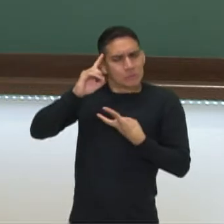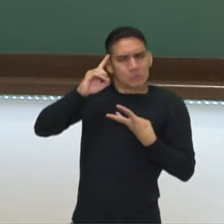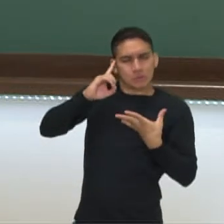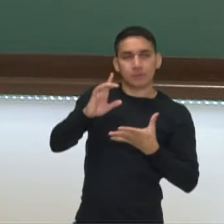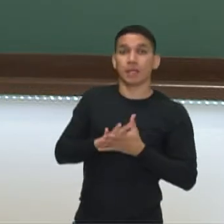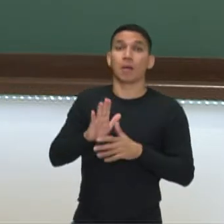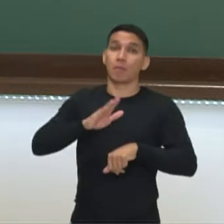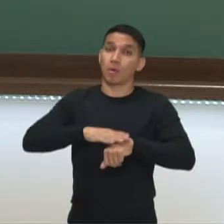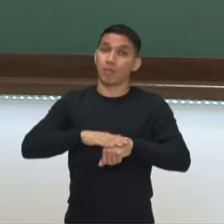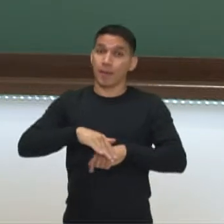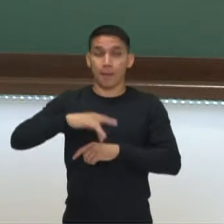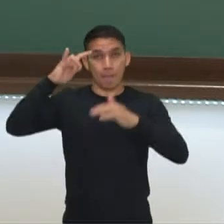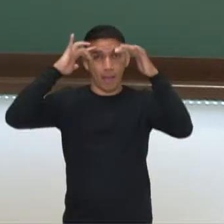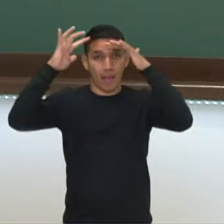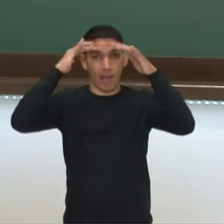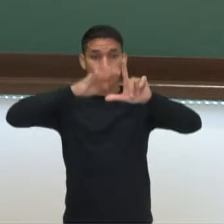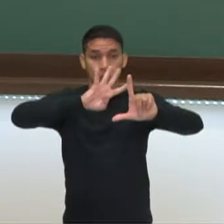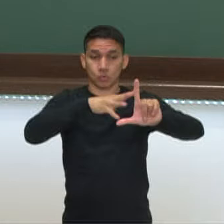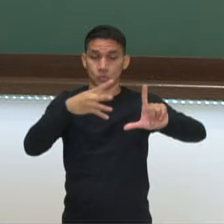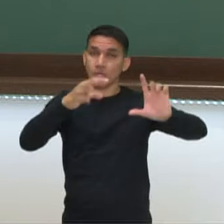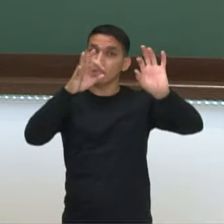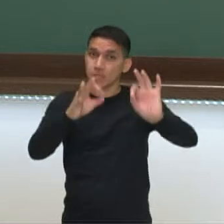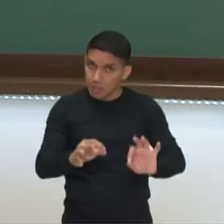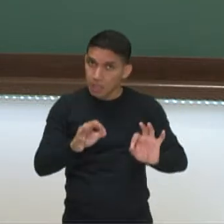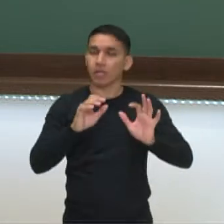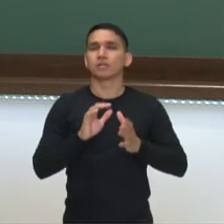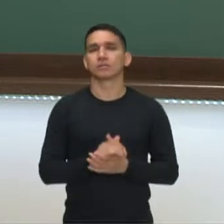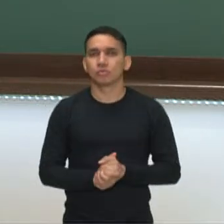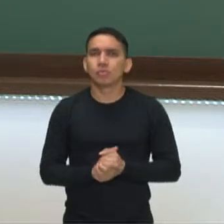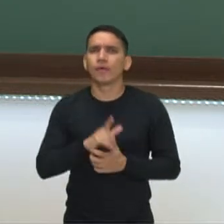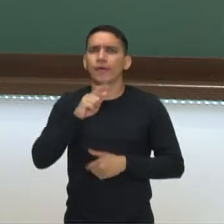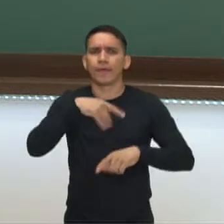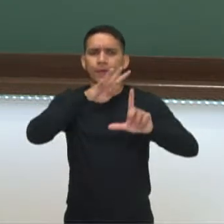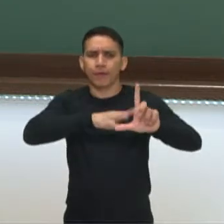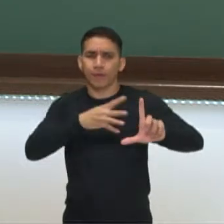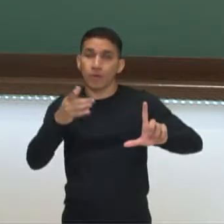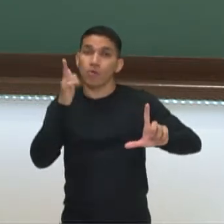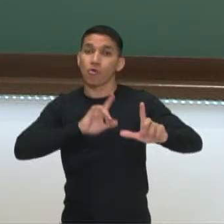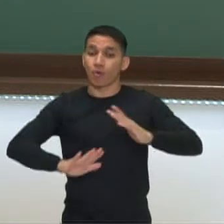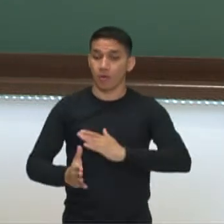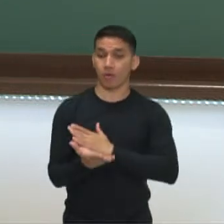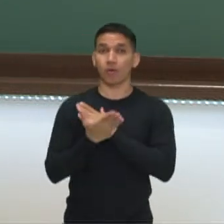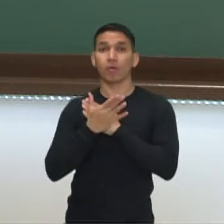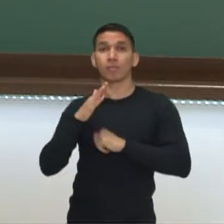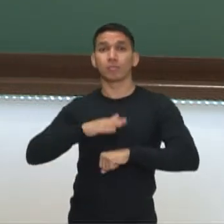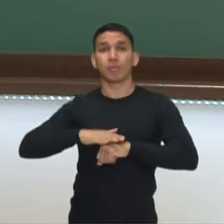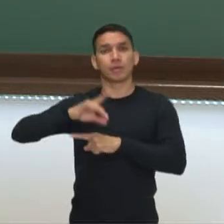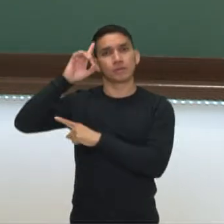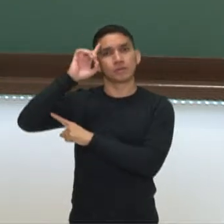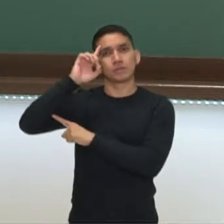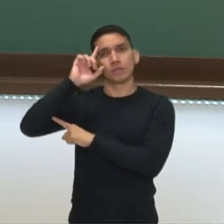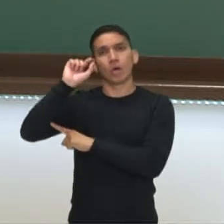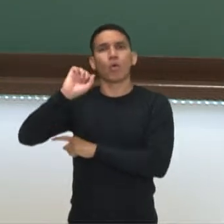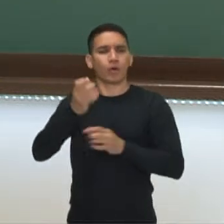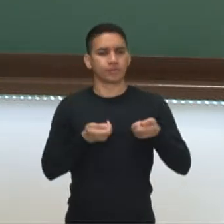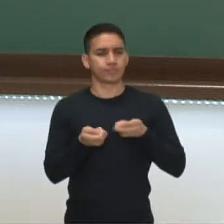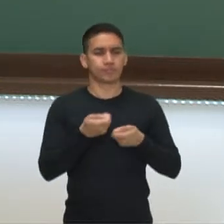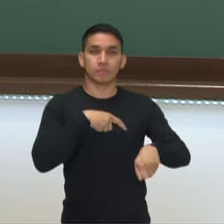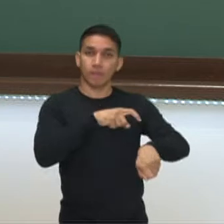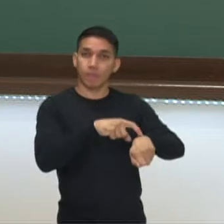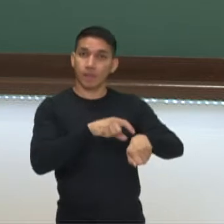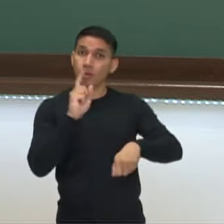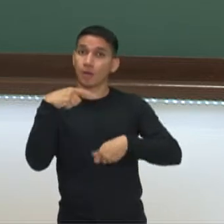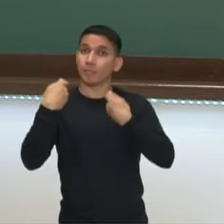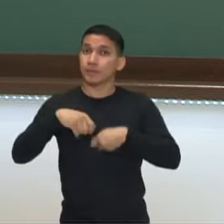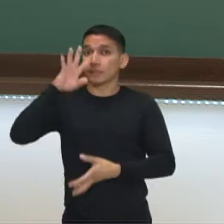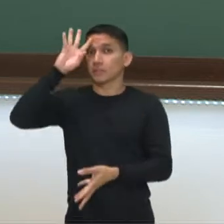em um cronograma correto, né, um cronograma que possa aí auxiliar no nosso dia a dia, a gerir o tempo, a gente